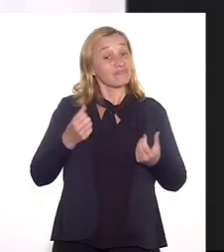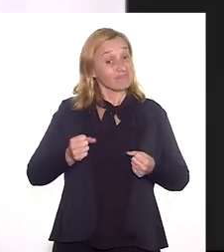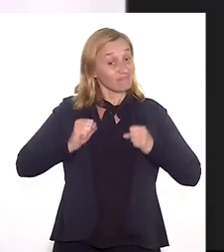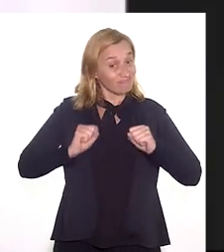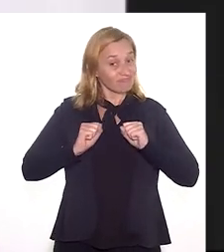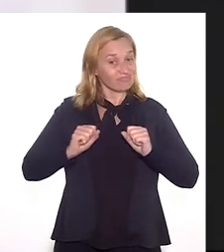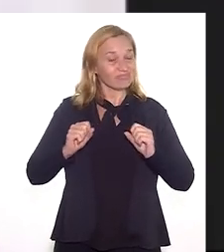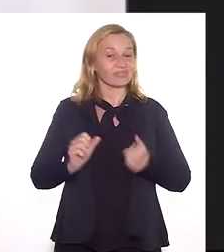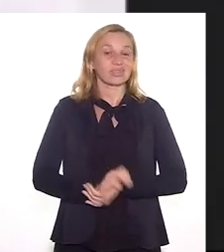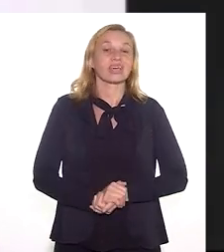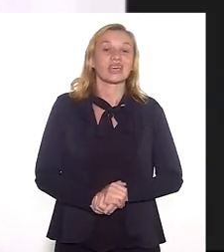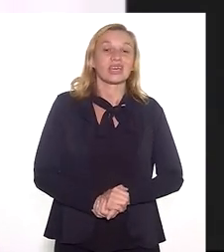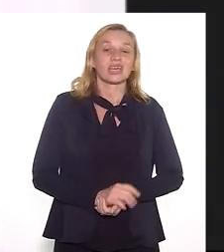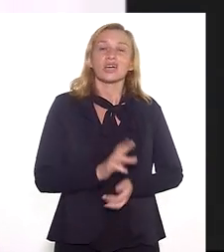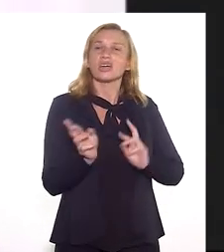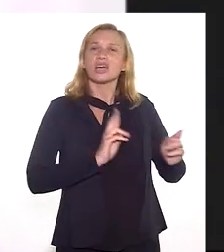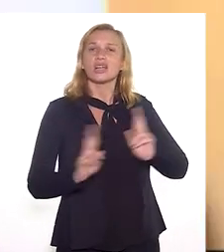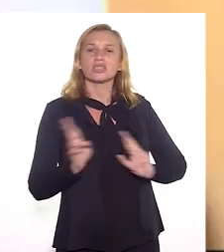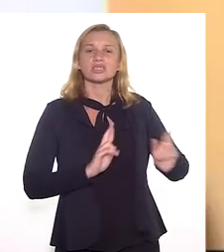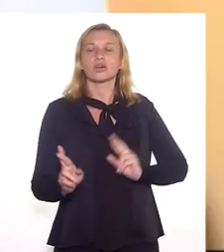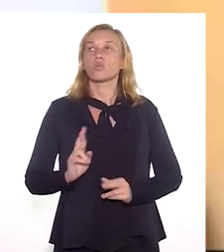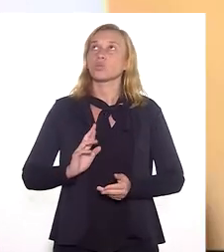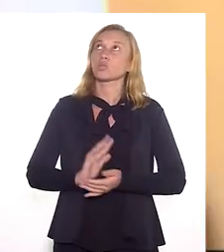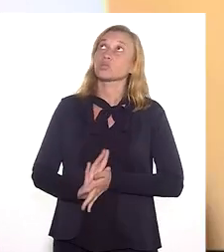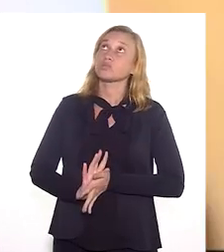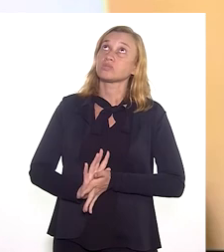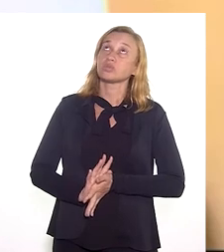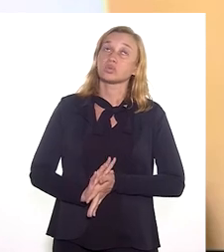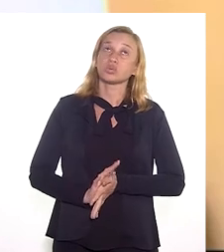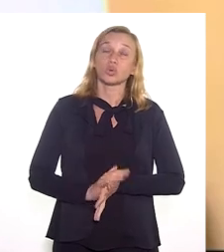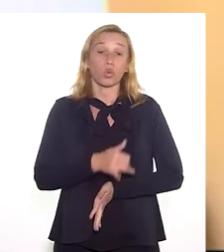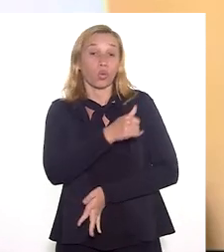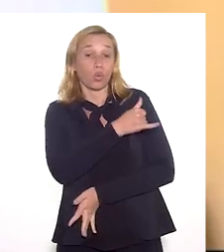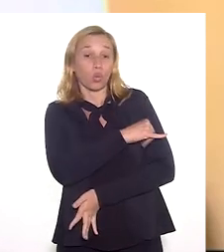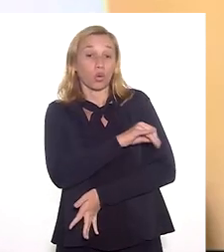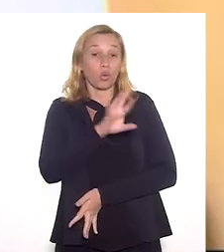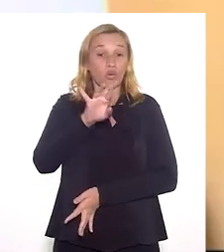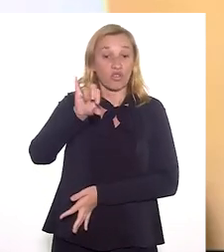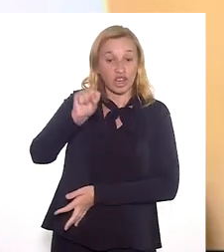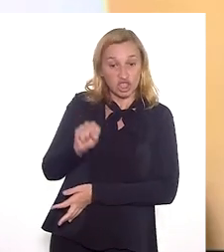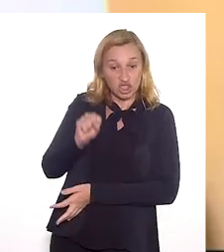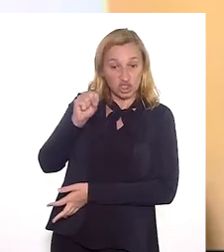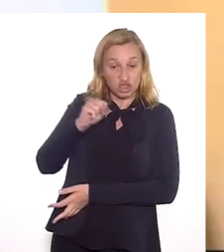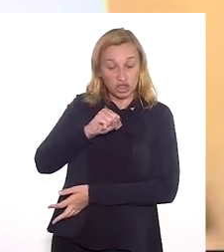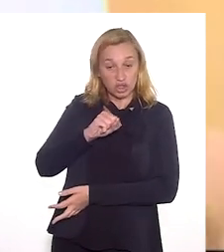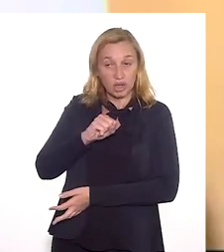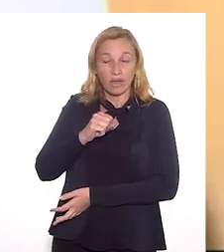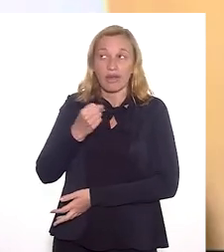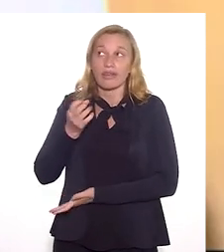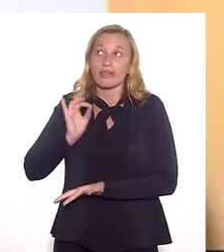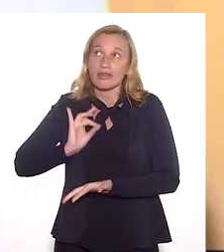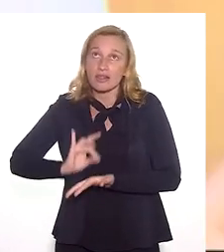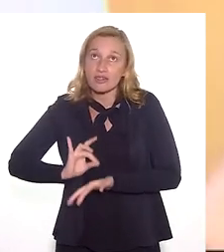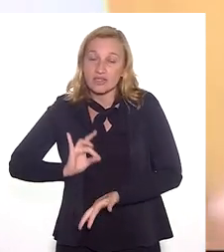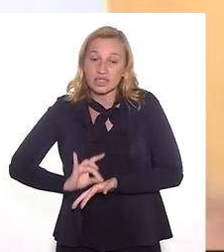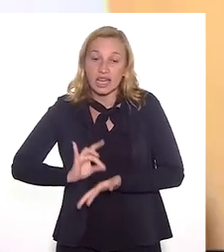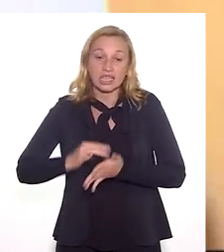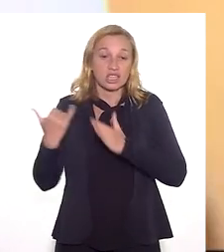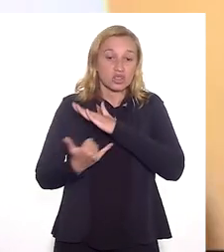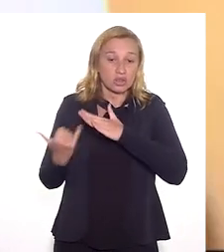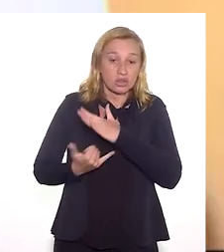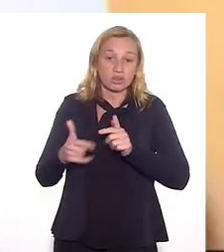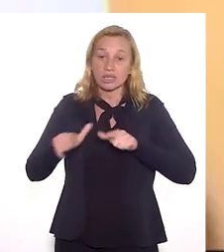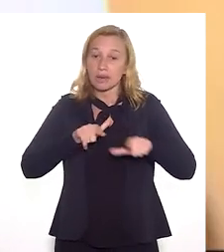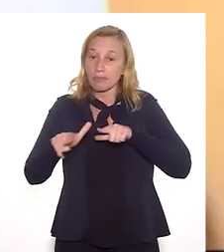casa e estamos bem confiantes. Mas em relação a essa questão, por exemplo, de o Rio Convention, que é, na verdade,